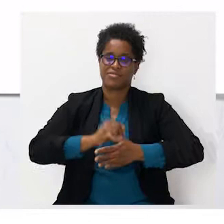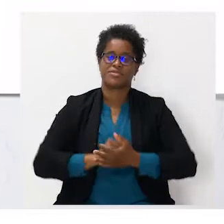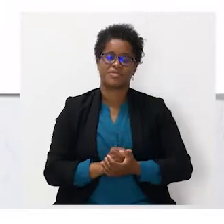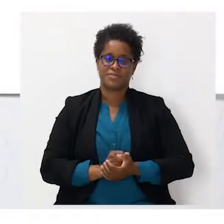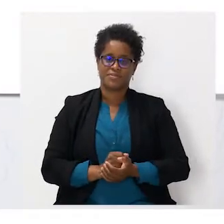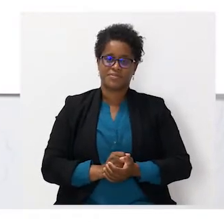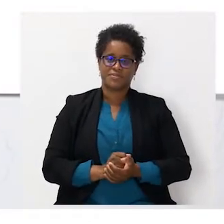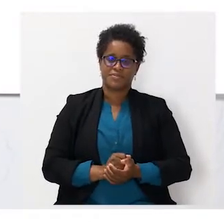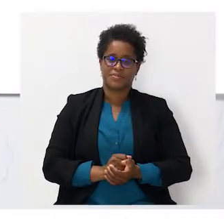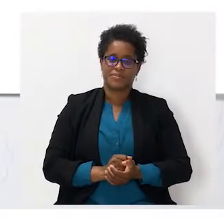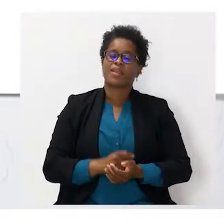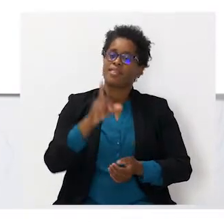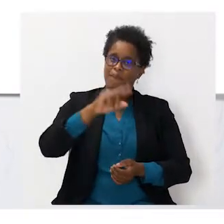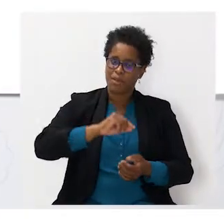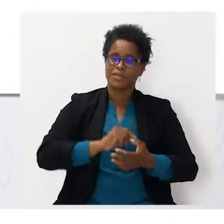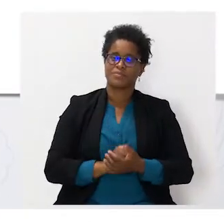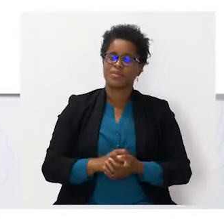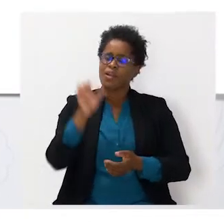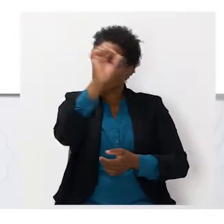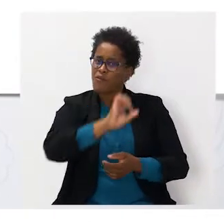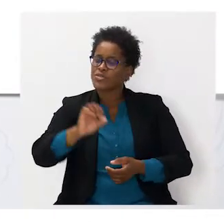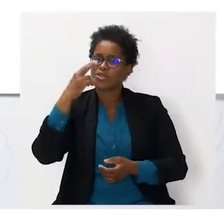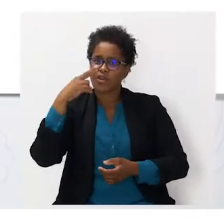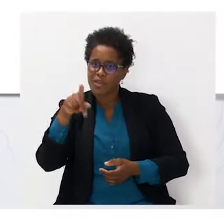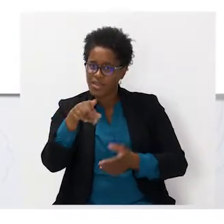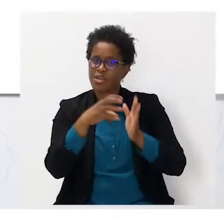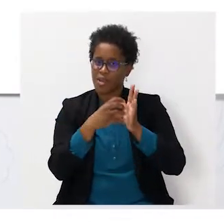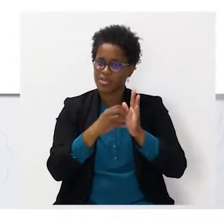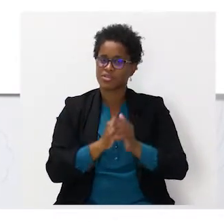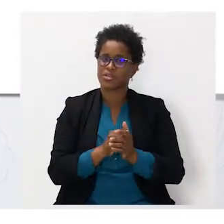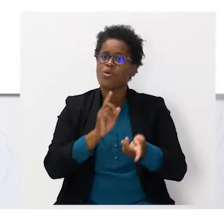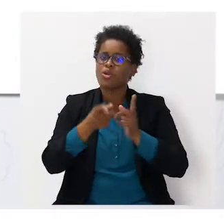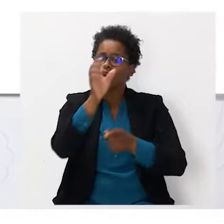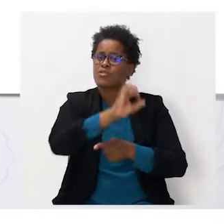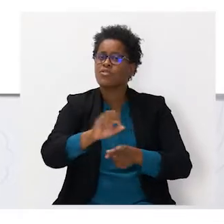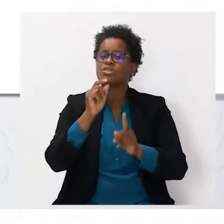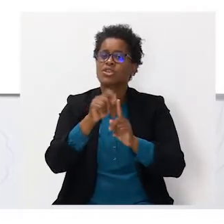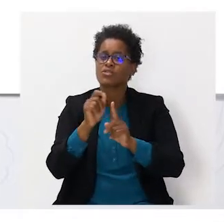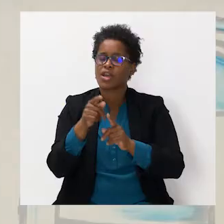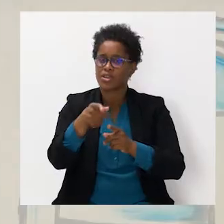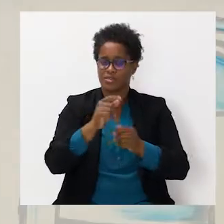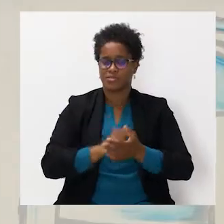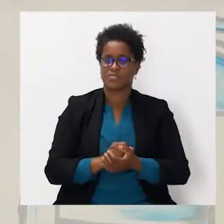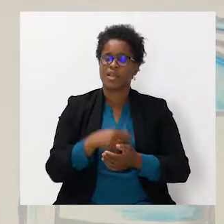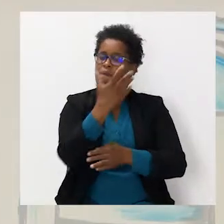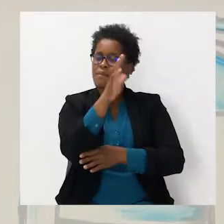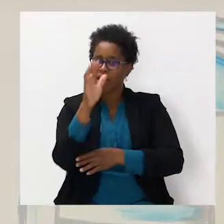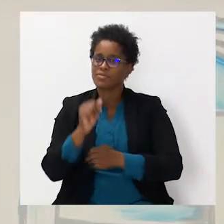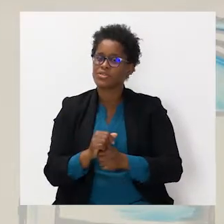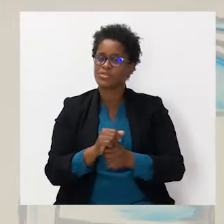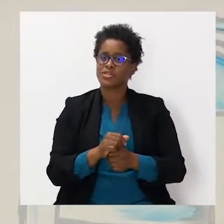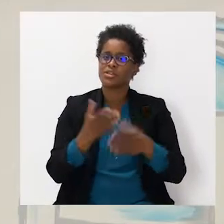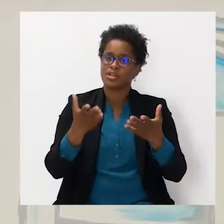plantas. Também, vocês estão a ver esta imagem? O que é que vocês estão a identificar aqui? Plantas